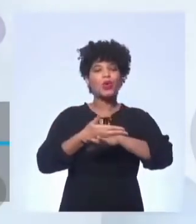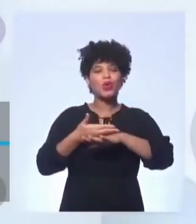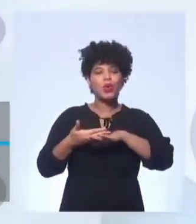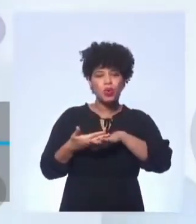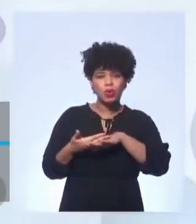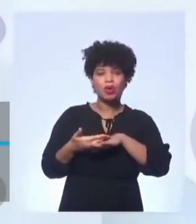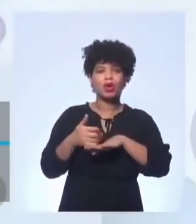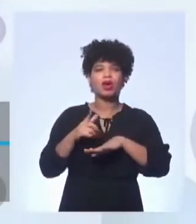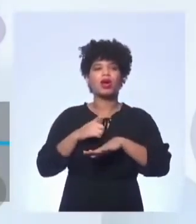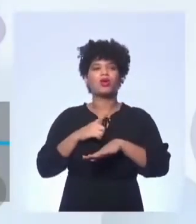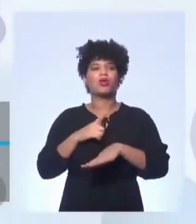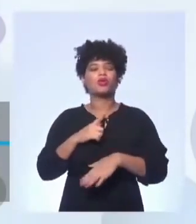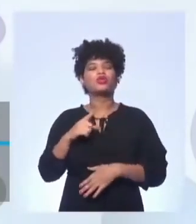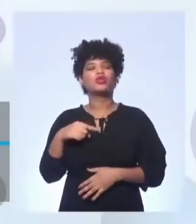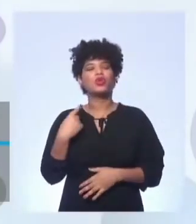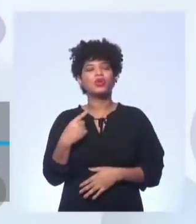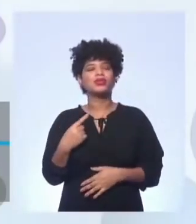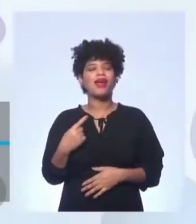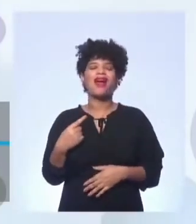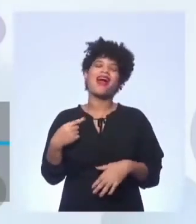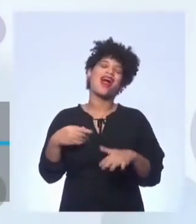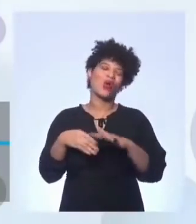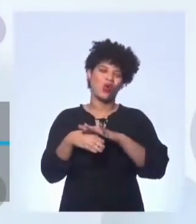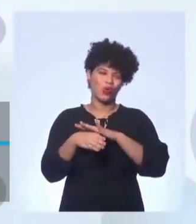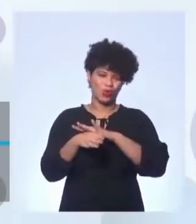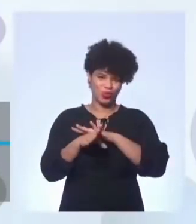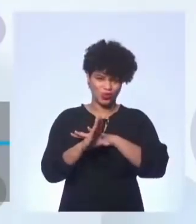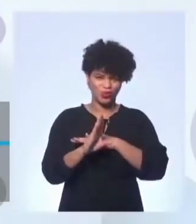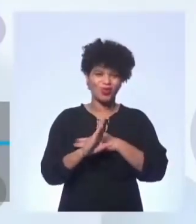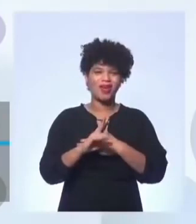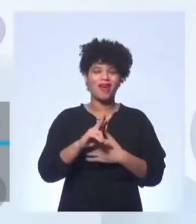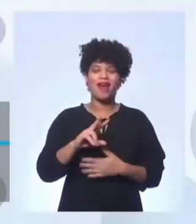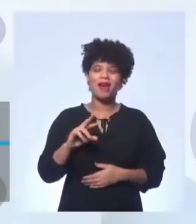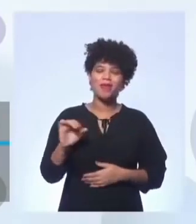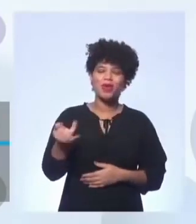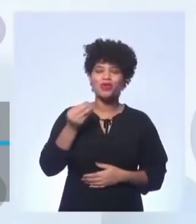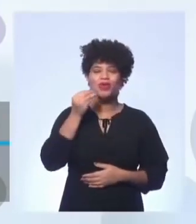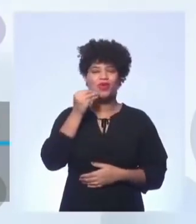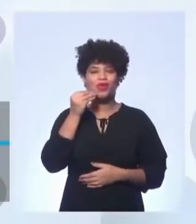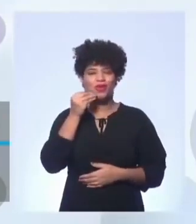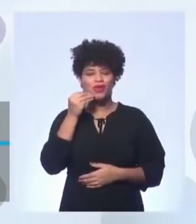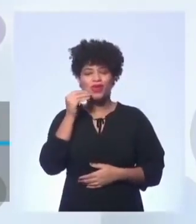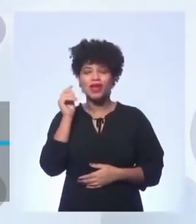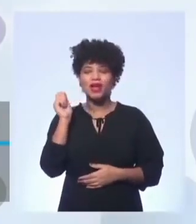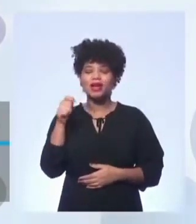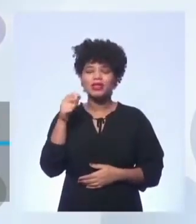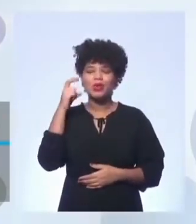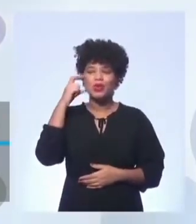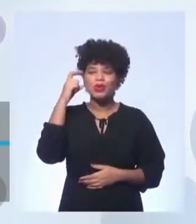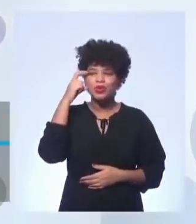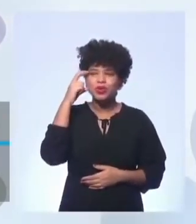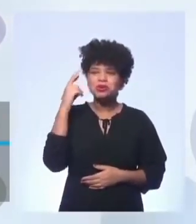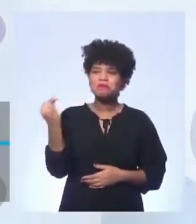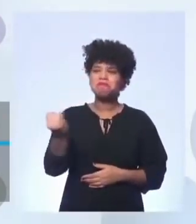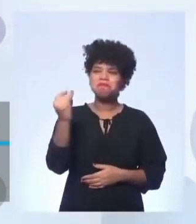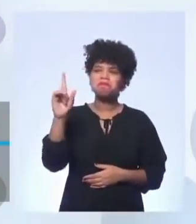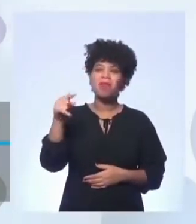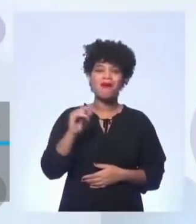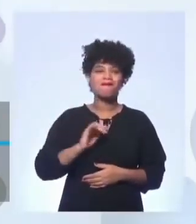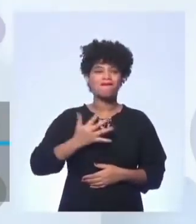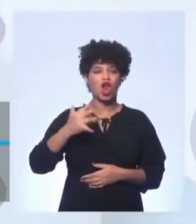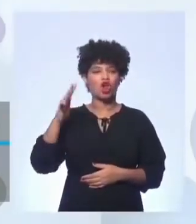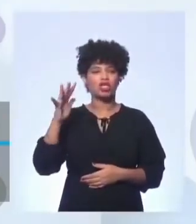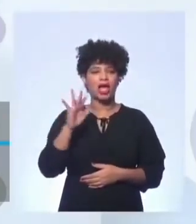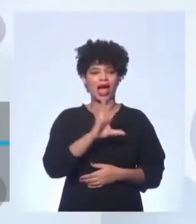o estranhamento, nós vamos nos ali aproveitar a compreensão da profundidade que